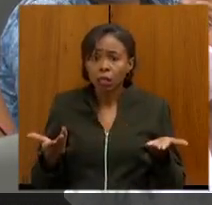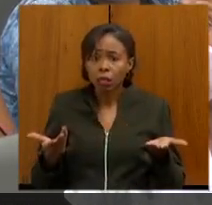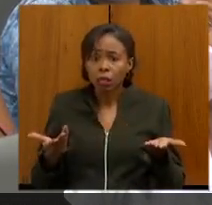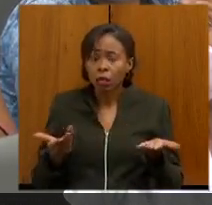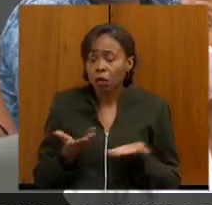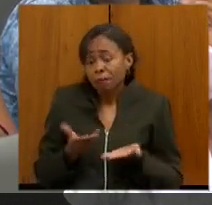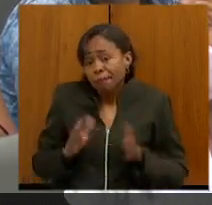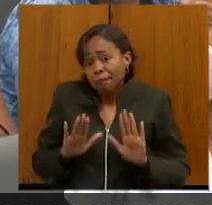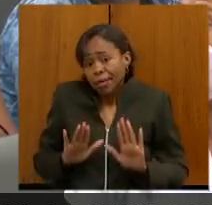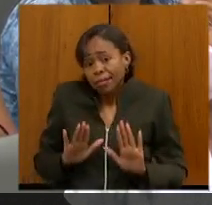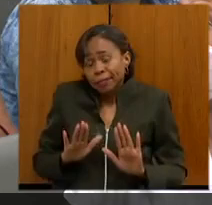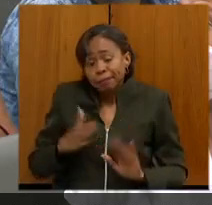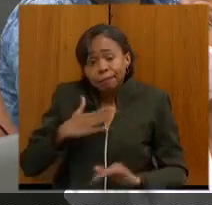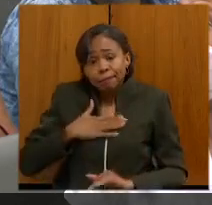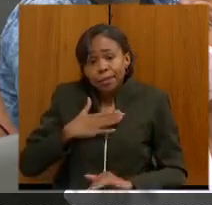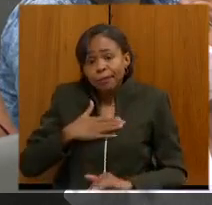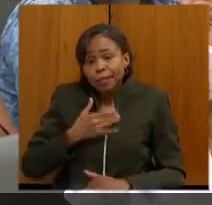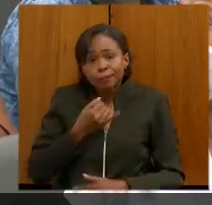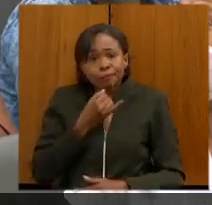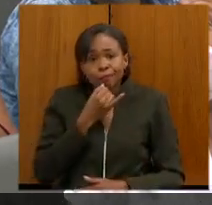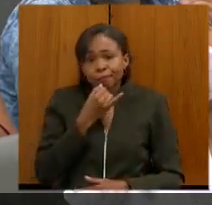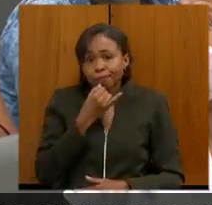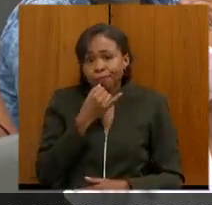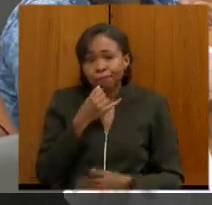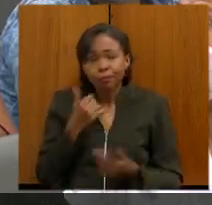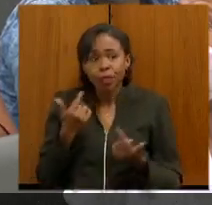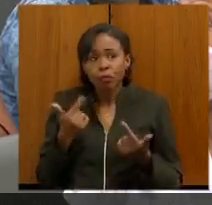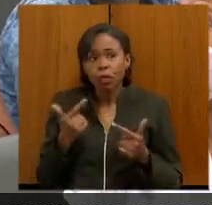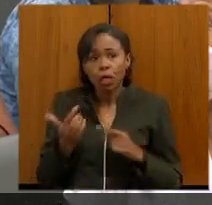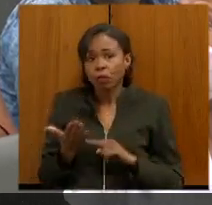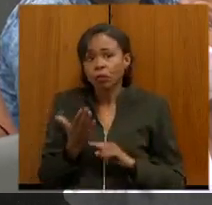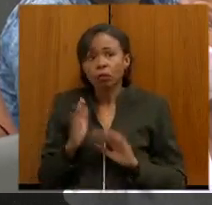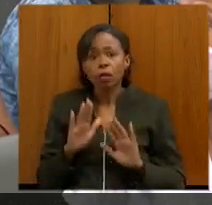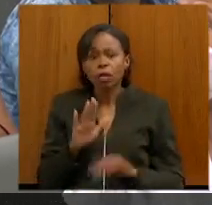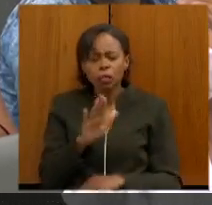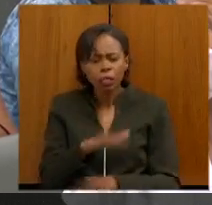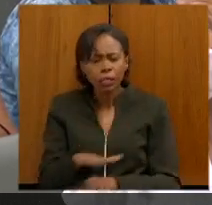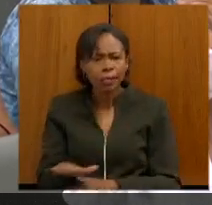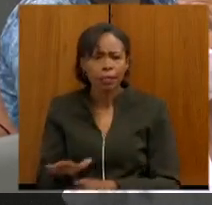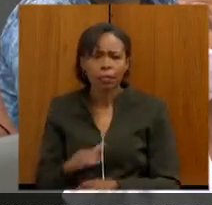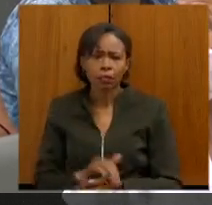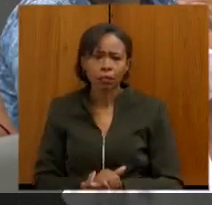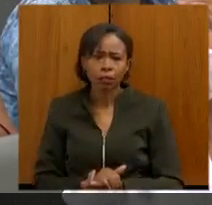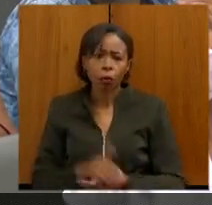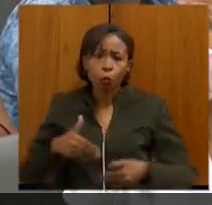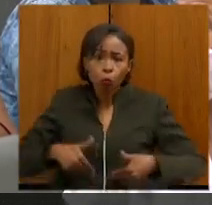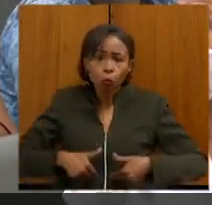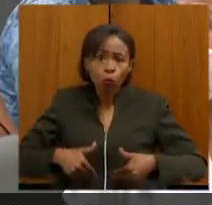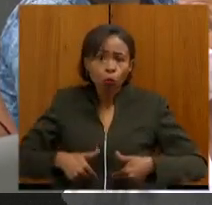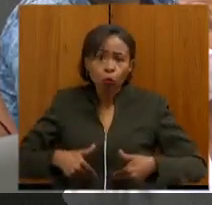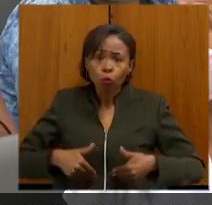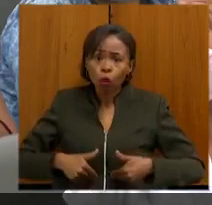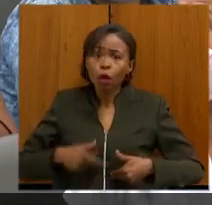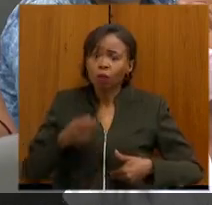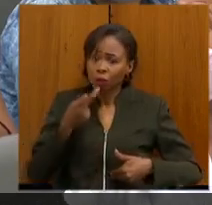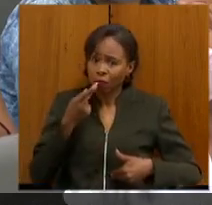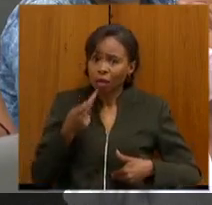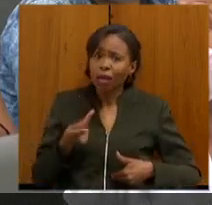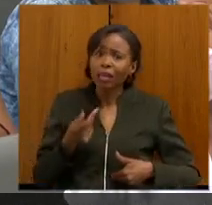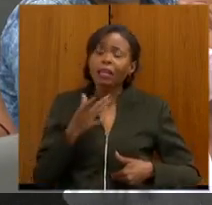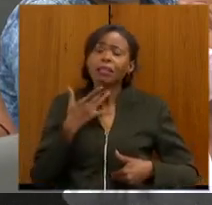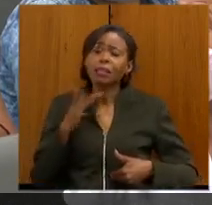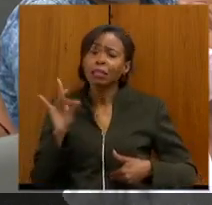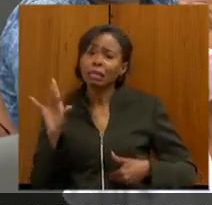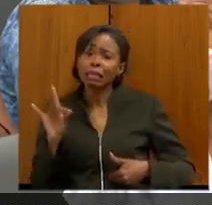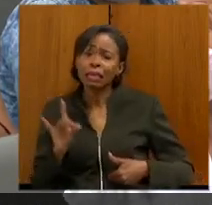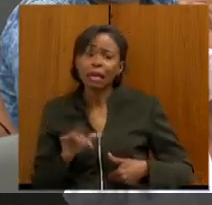infelizmente no mundo a passo mais de criança criança fala que tá com fome Eu tô com sede